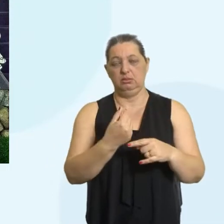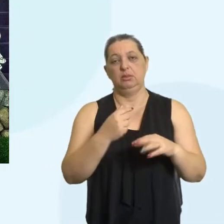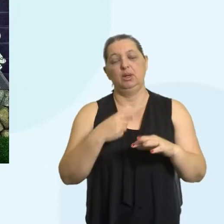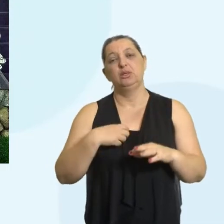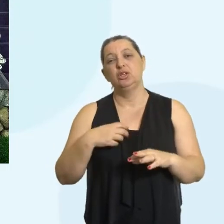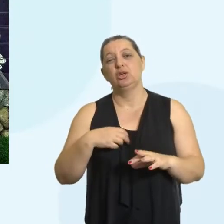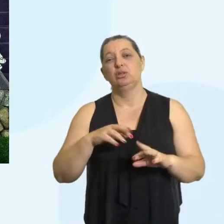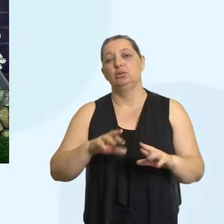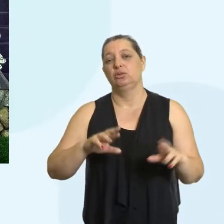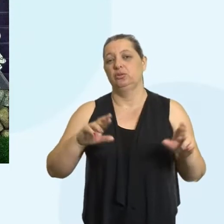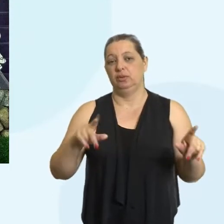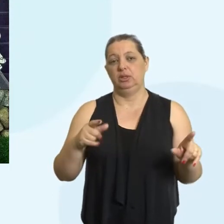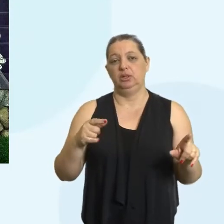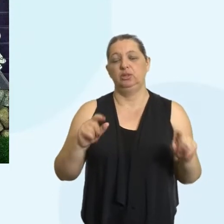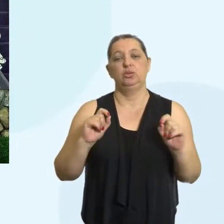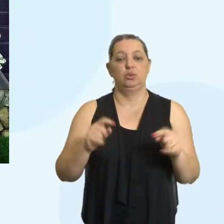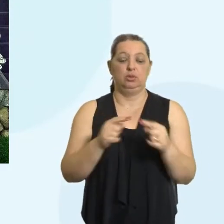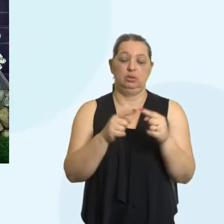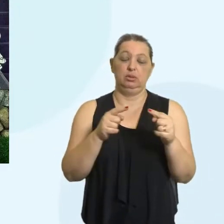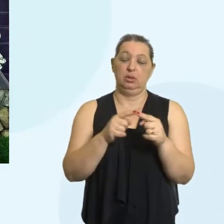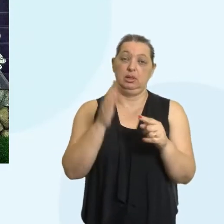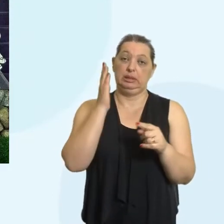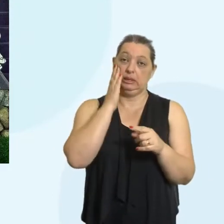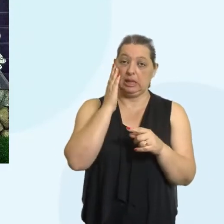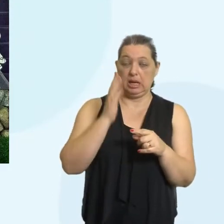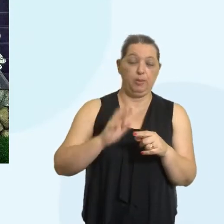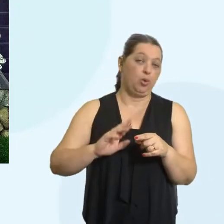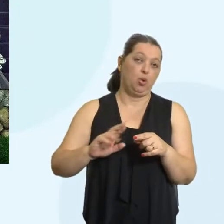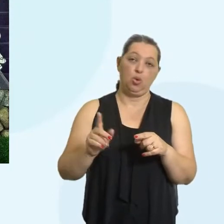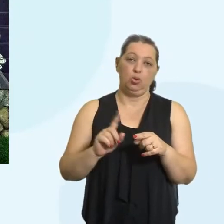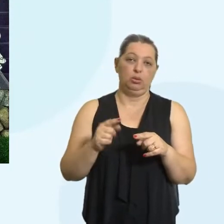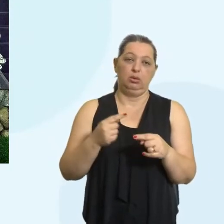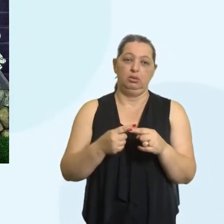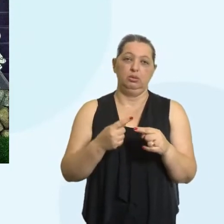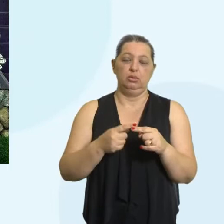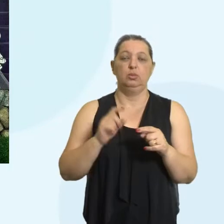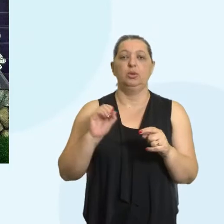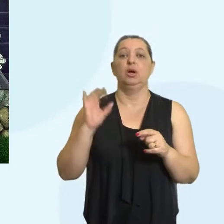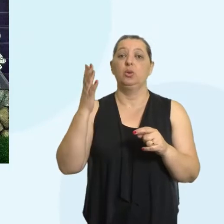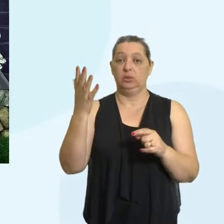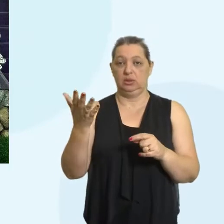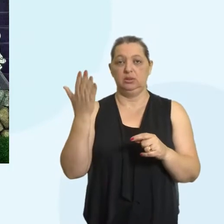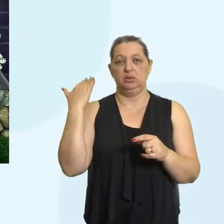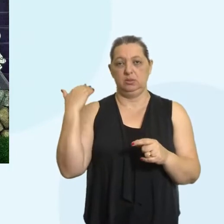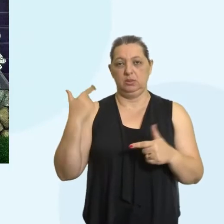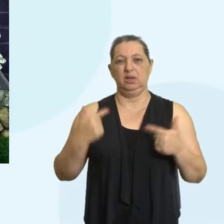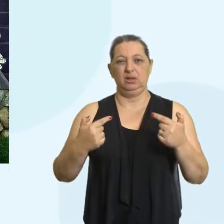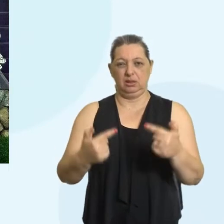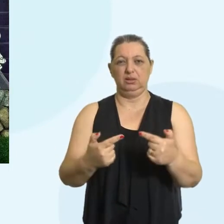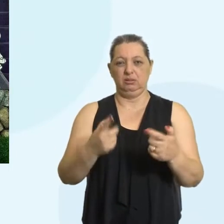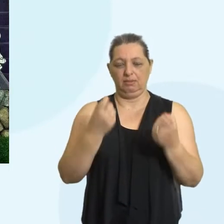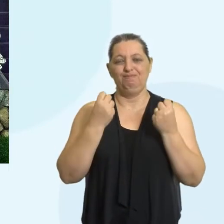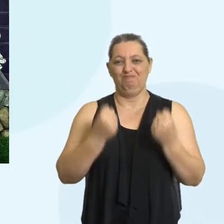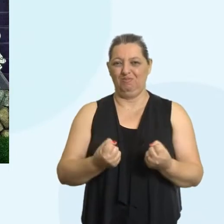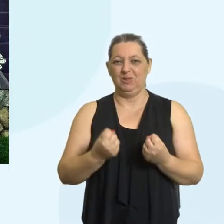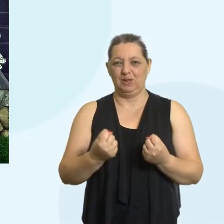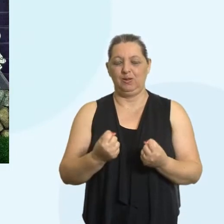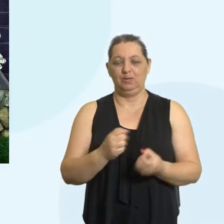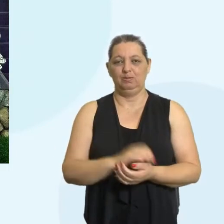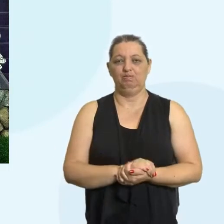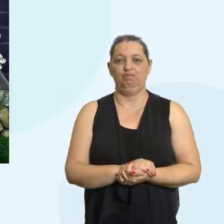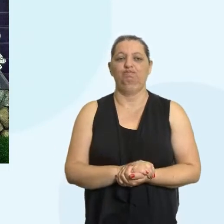com o que você sabe ou não sobre essa barbárie é pesado né gente